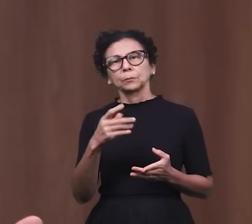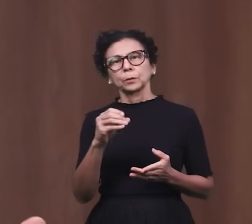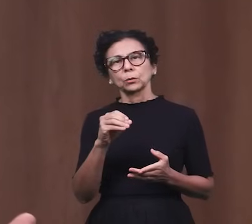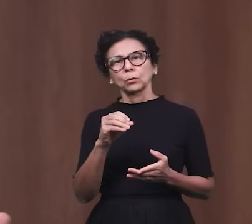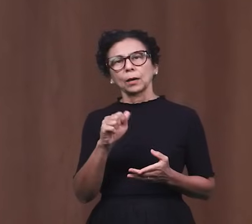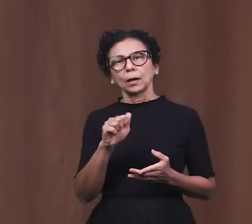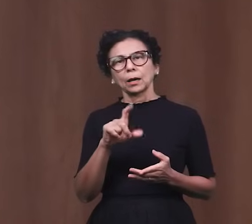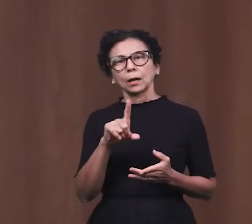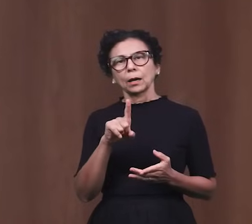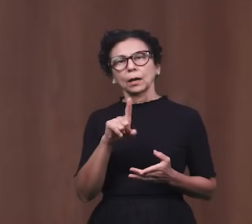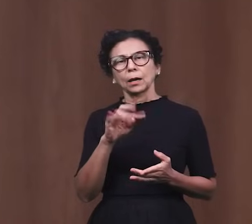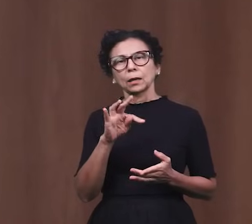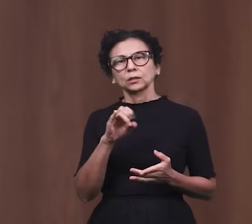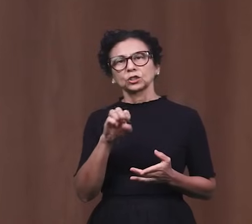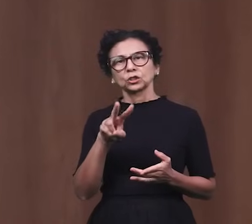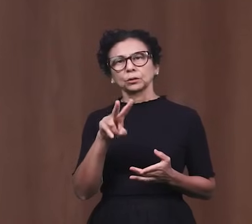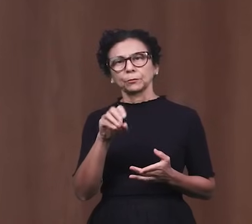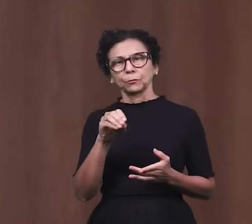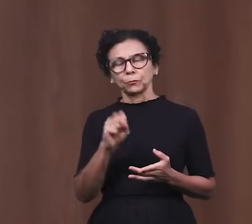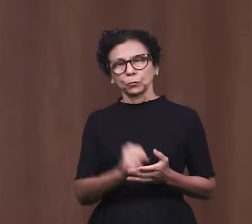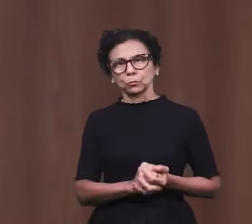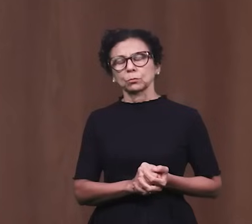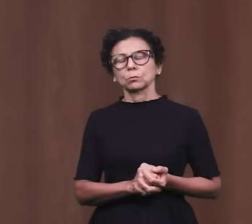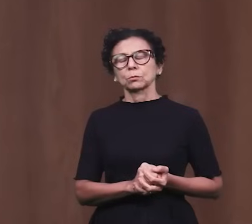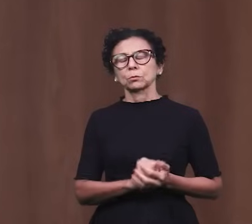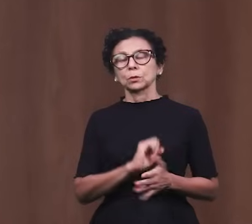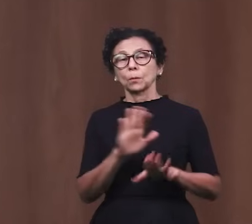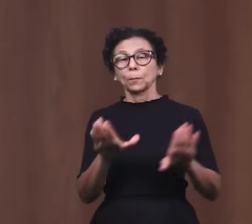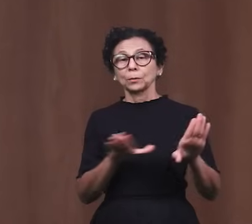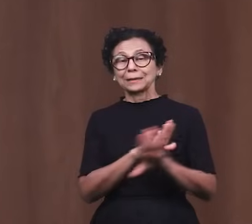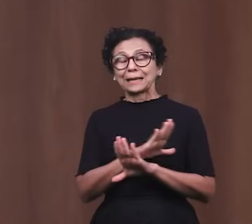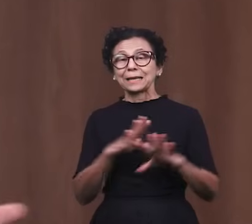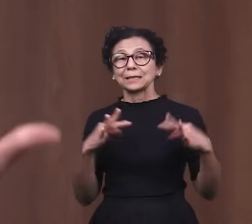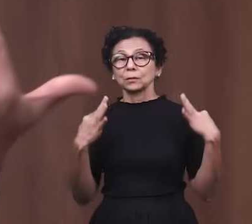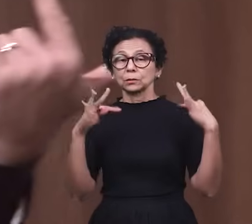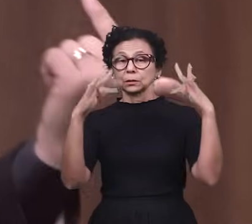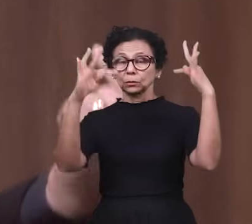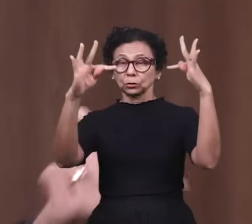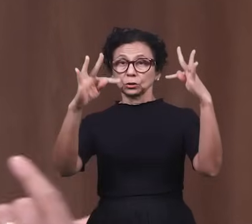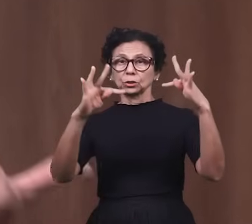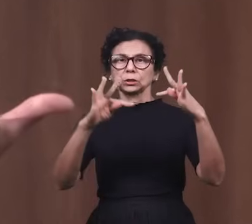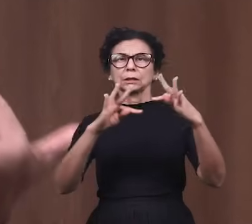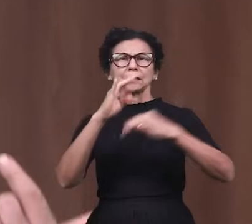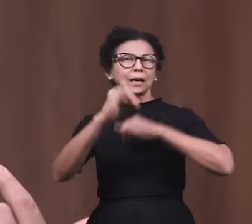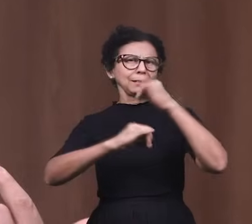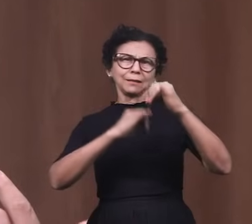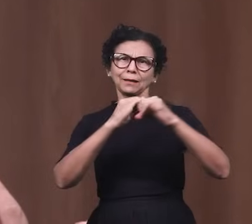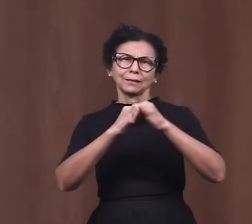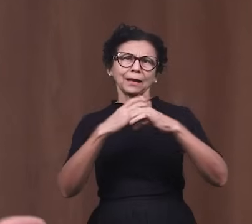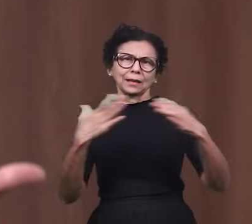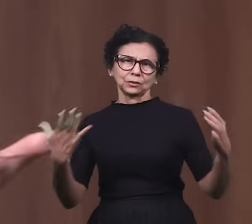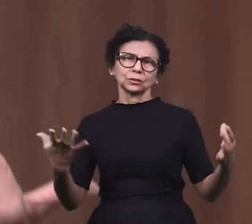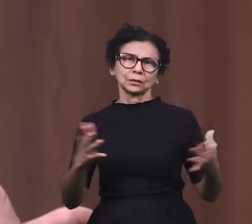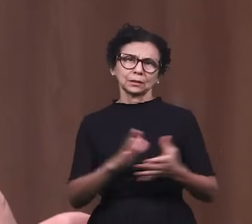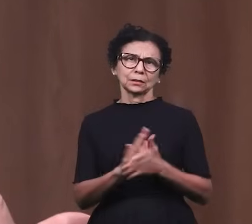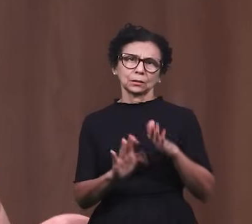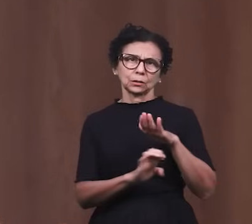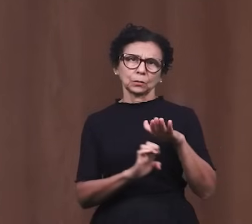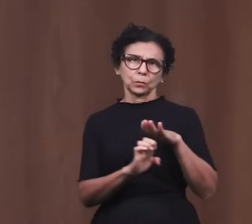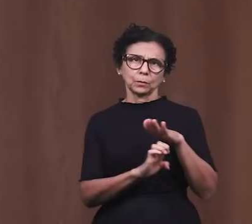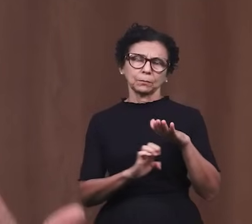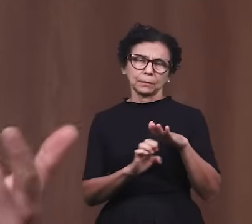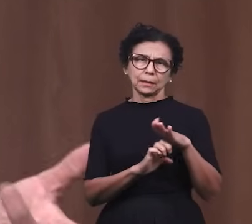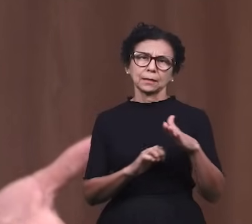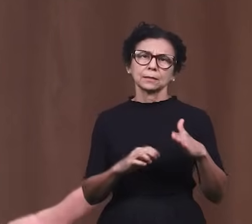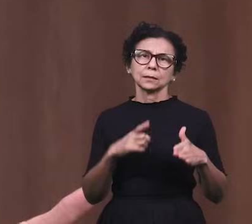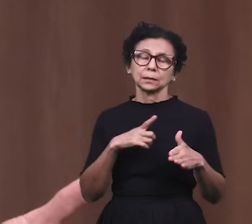da moeda, né? O Bitcoin, o Ethereum, as criptomoedas que nós temos, mas também a tecnologia que está por trás dos criptoativos, como,